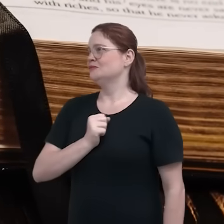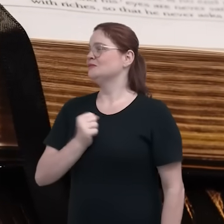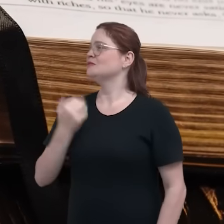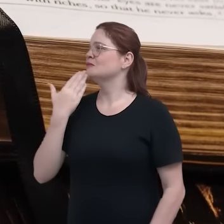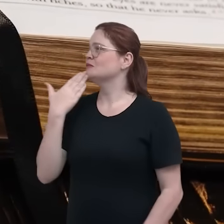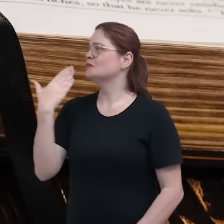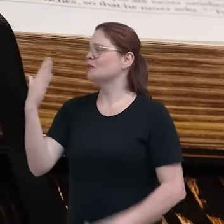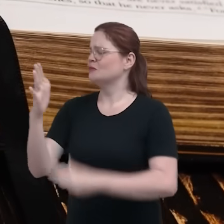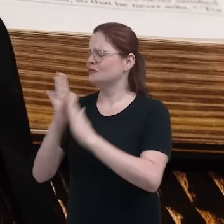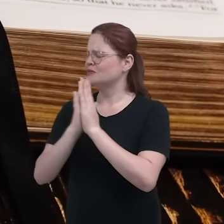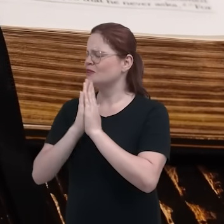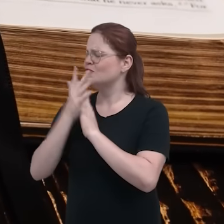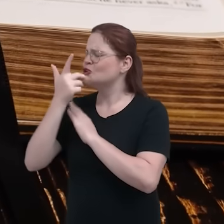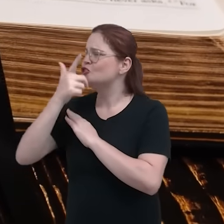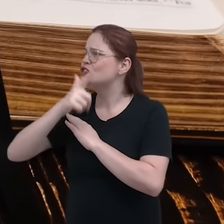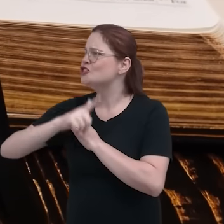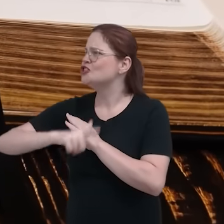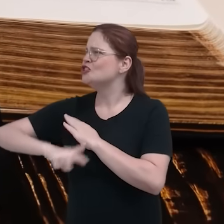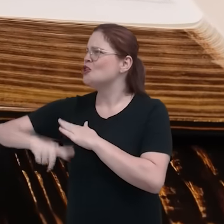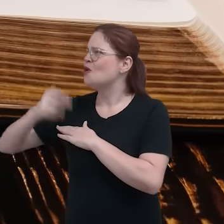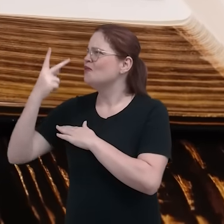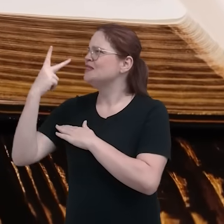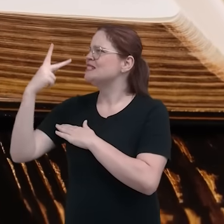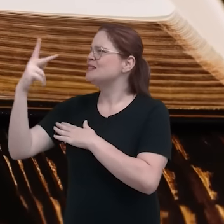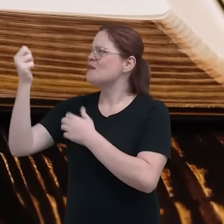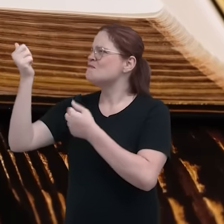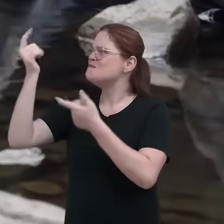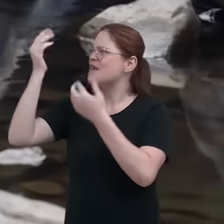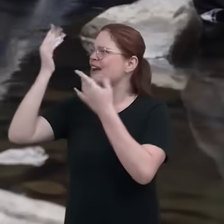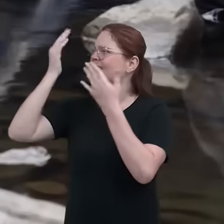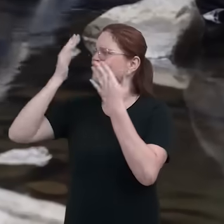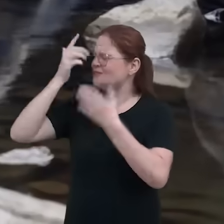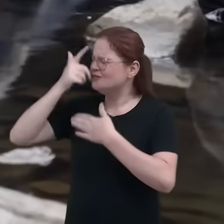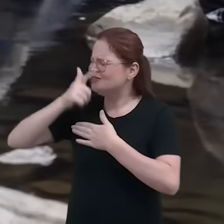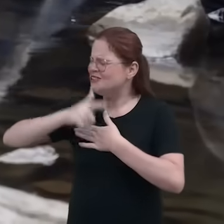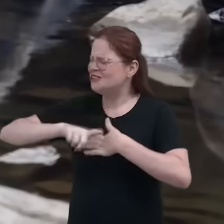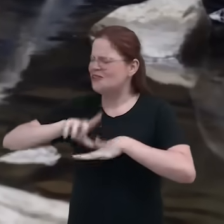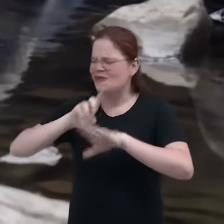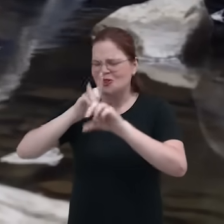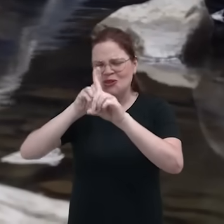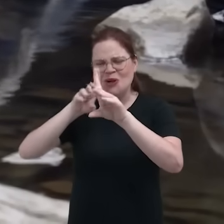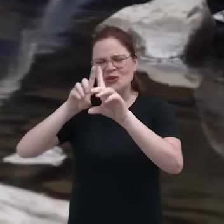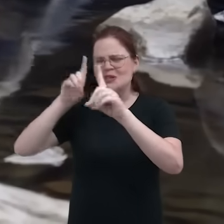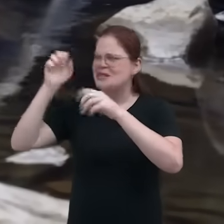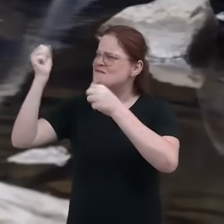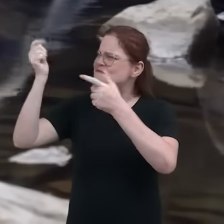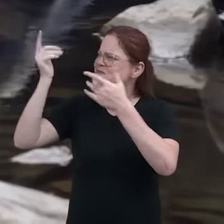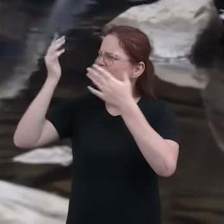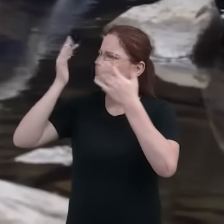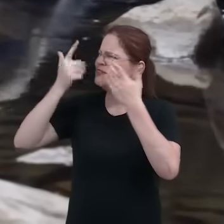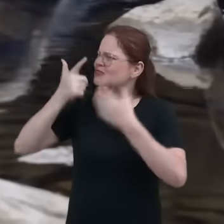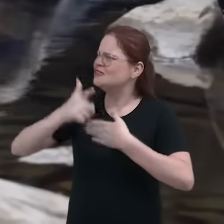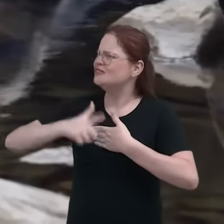vez. Renova em mim valores teus, ordena os